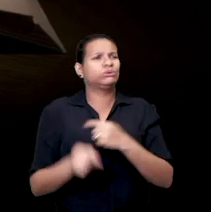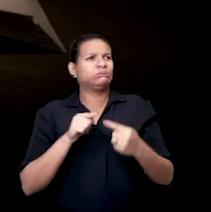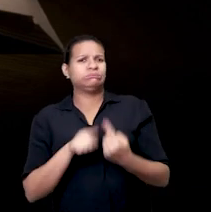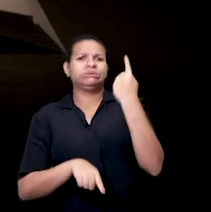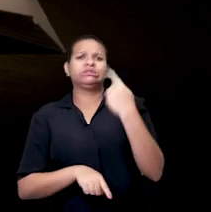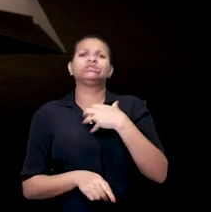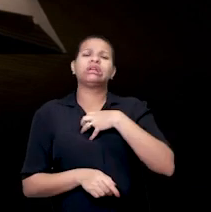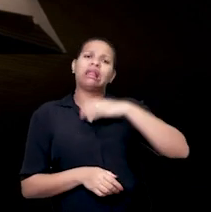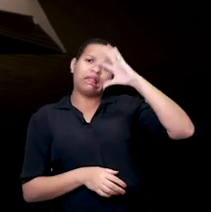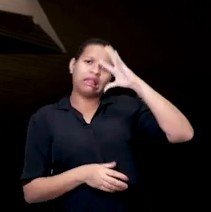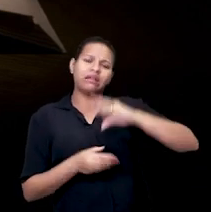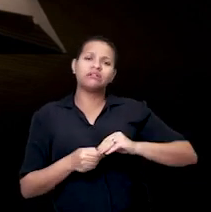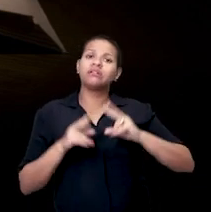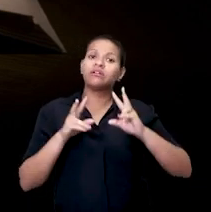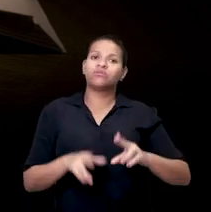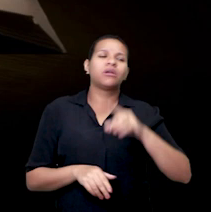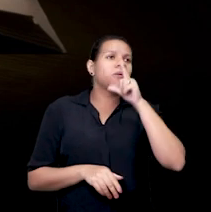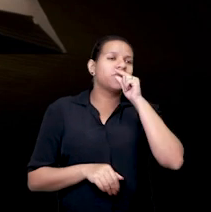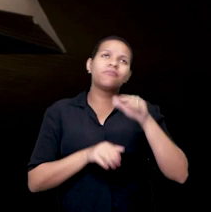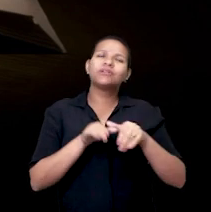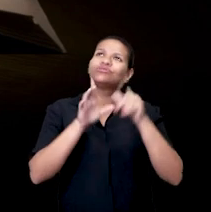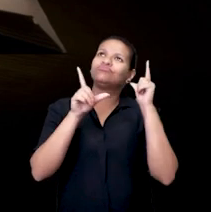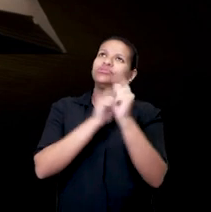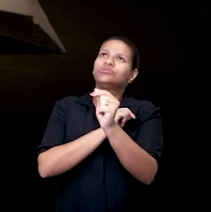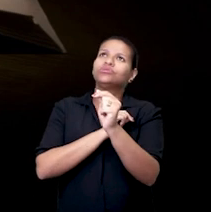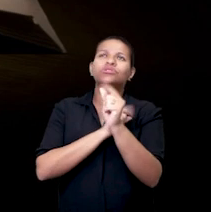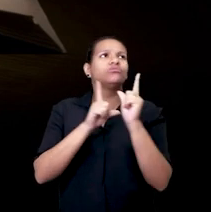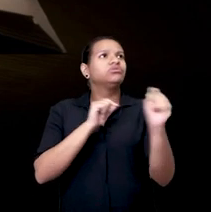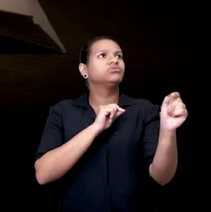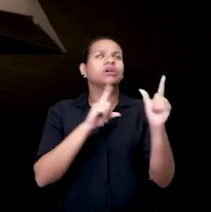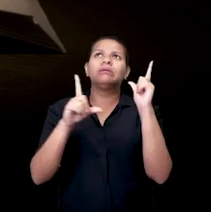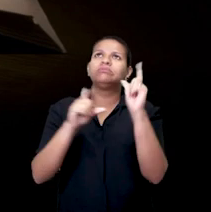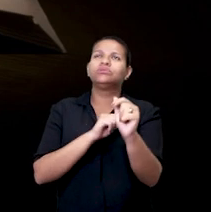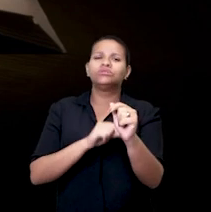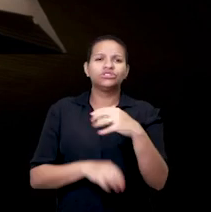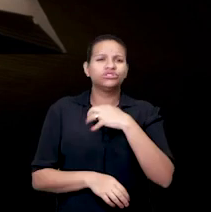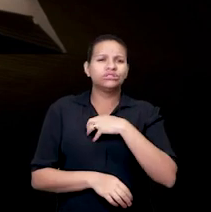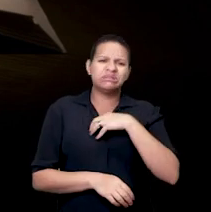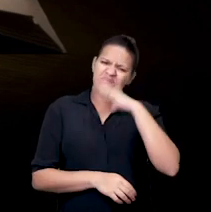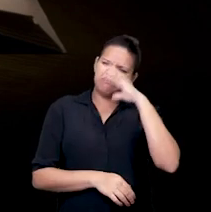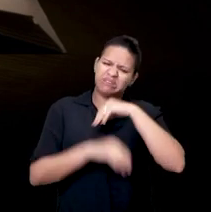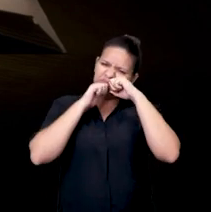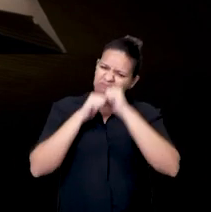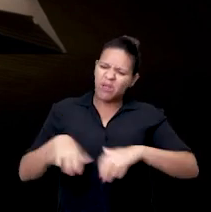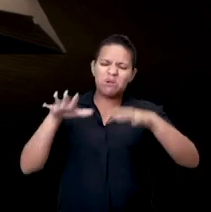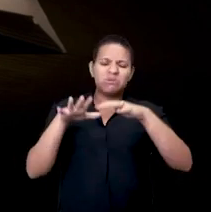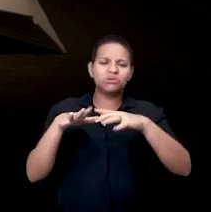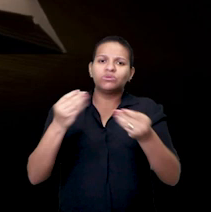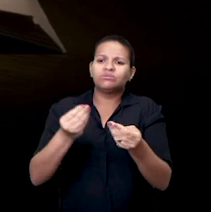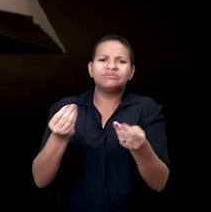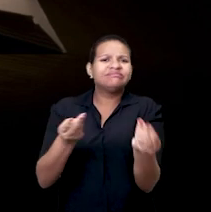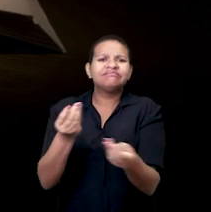pássaro que foge, uma durinha que voa, uma maldição injustificada permanece sem efeito. O